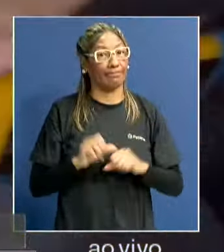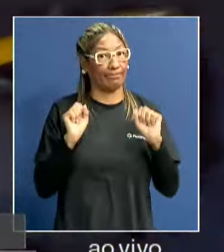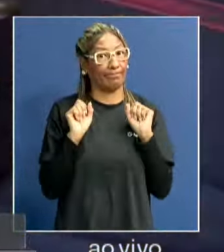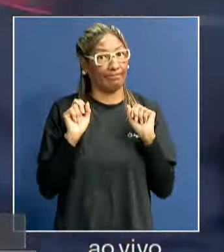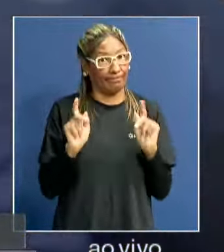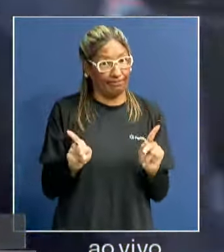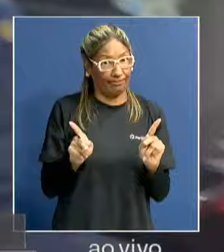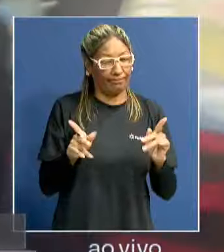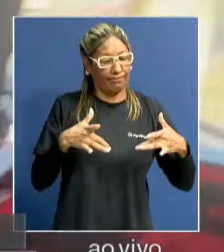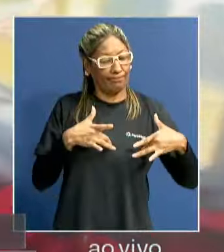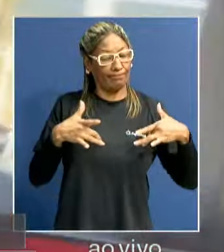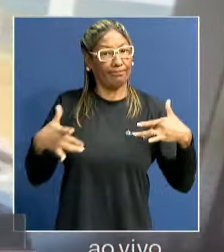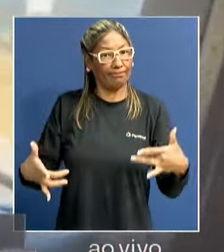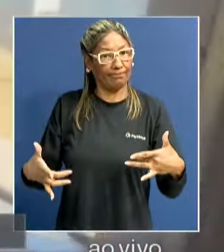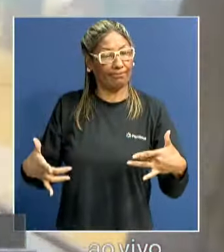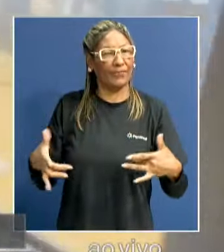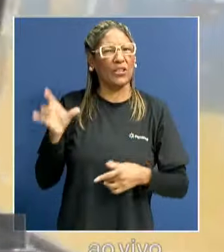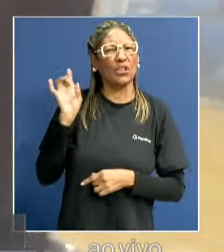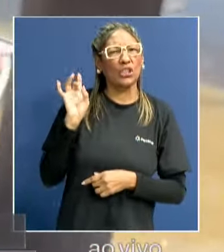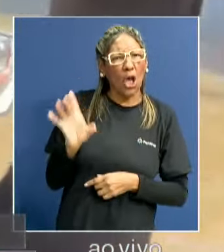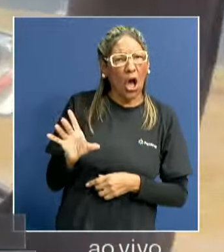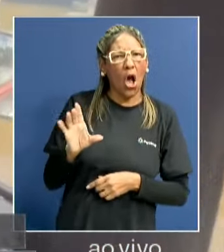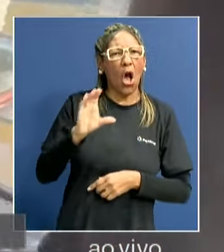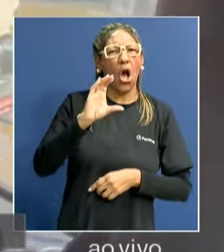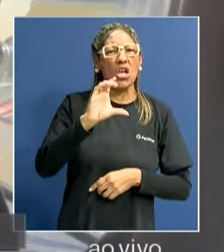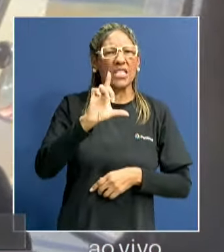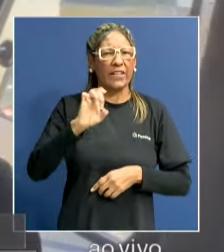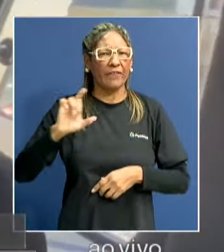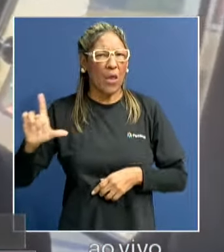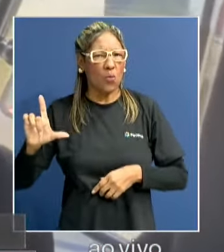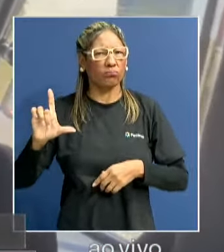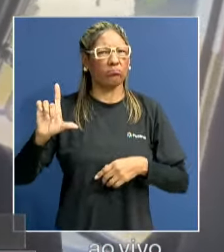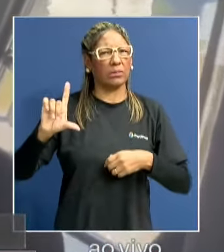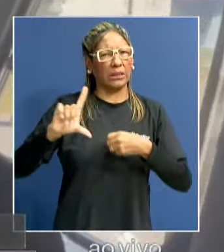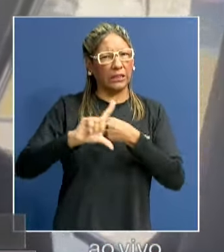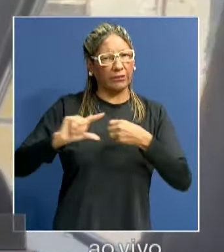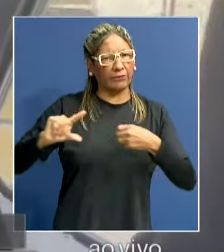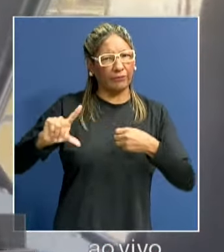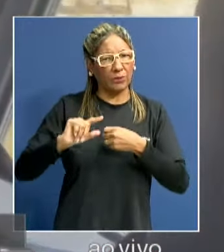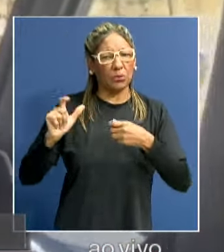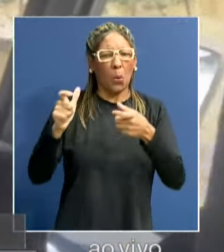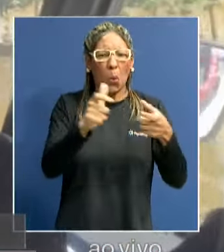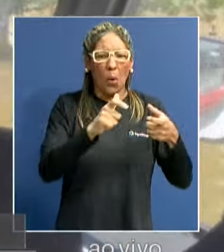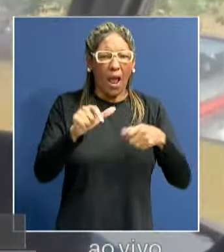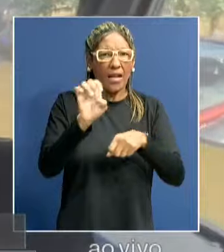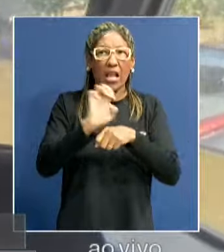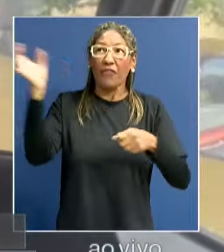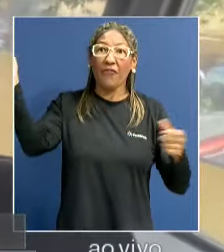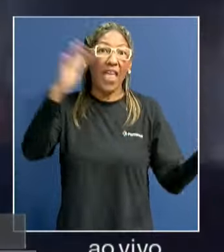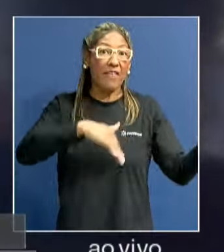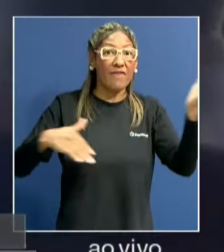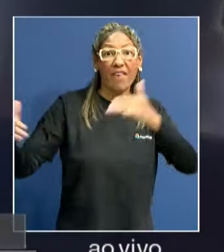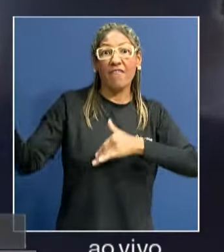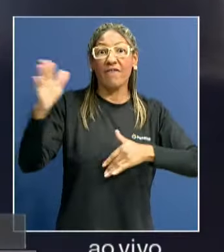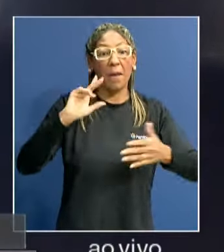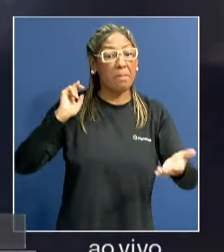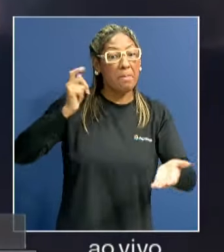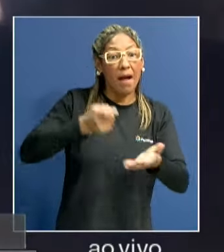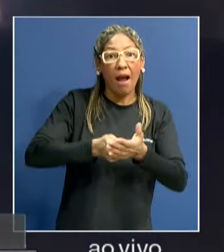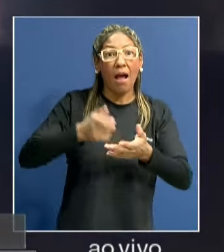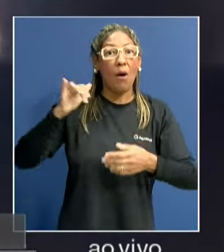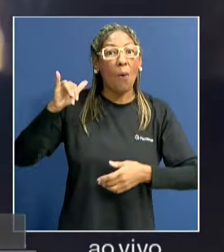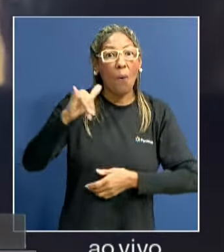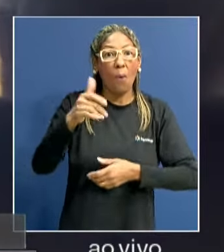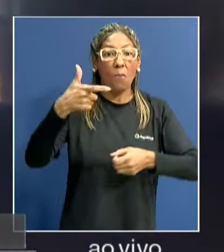eu digo voluntariado, não é só os civis, né? Militares de outros estados, pessoas que pagaram